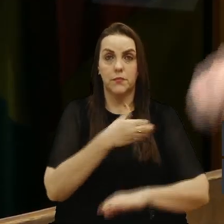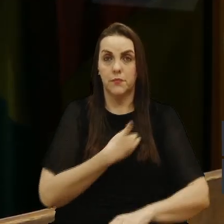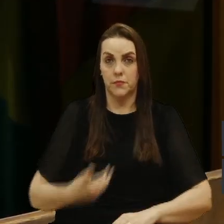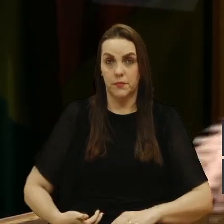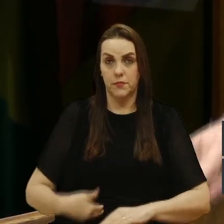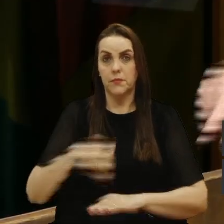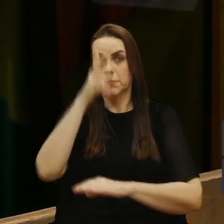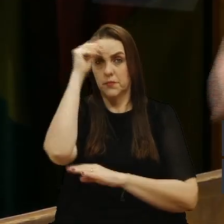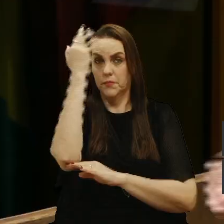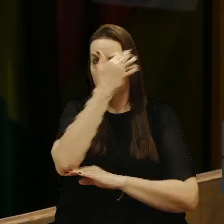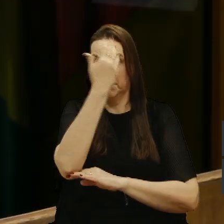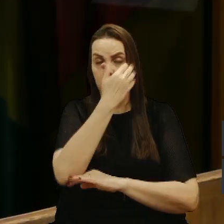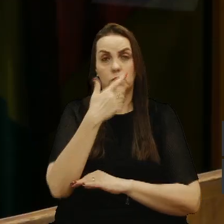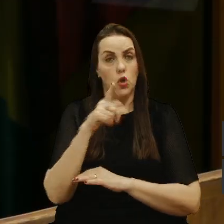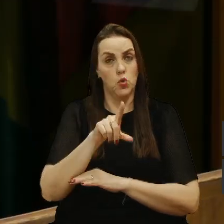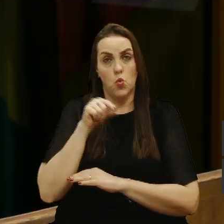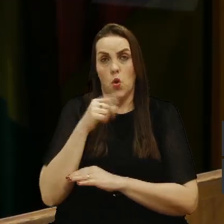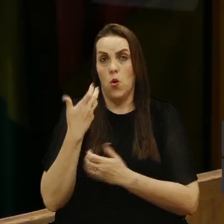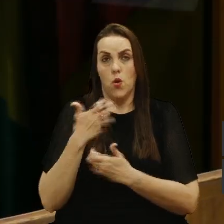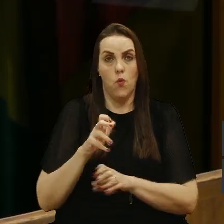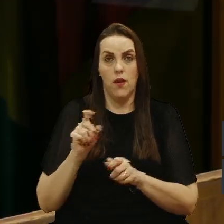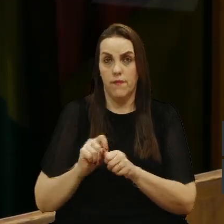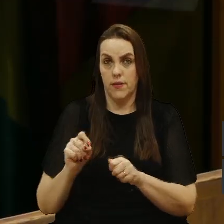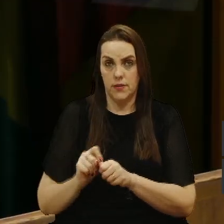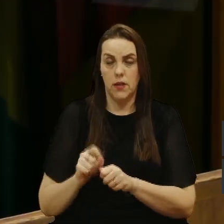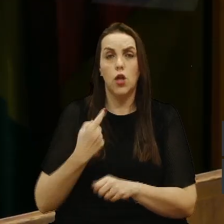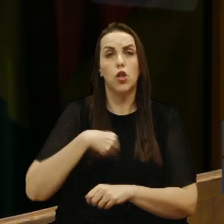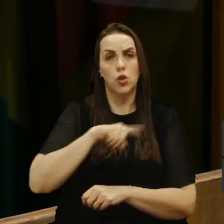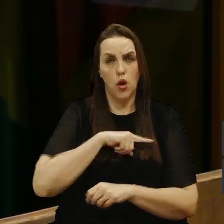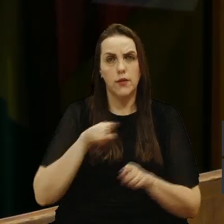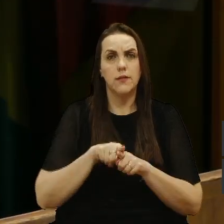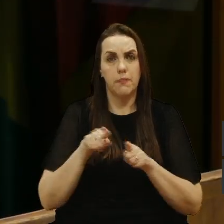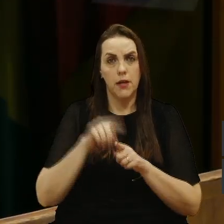fazer. Apresentamos saídas para o modelo de transporte público.